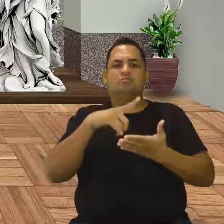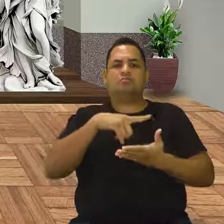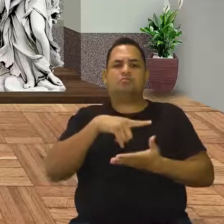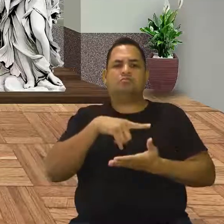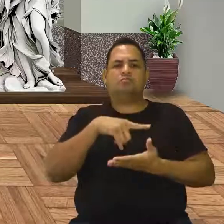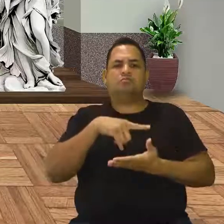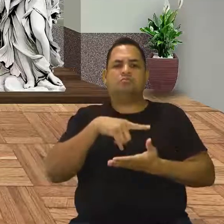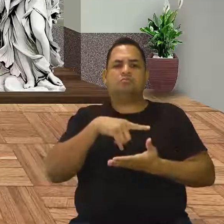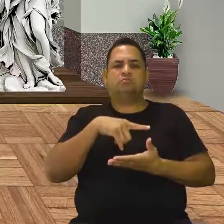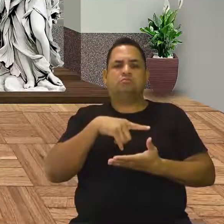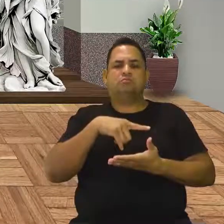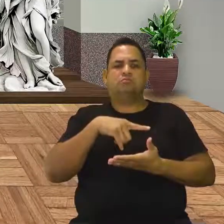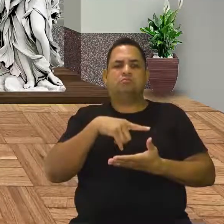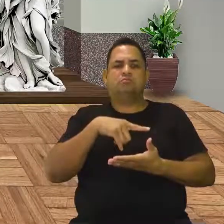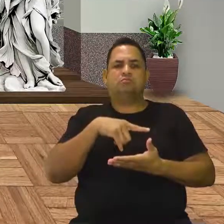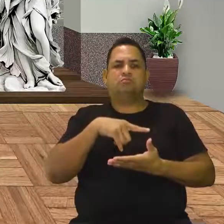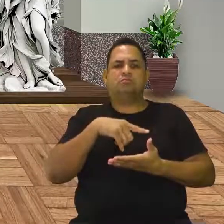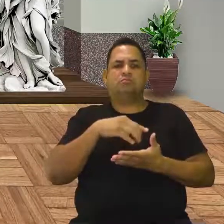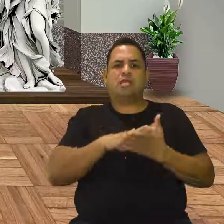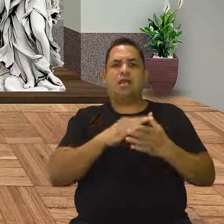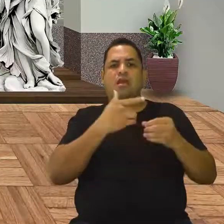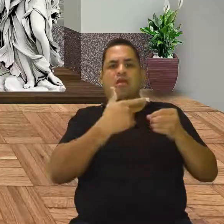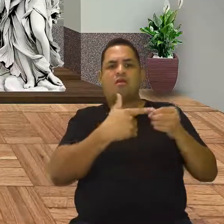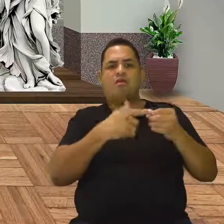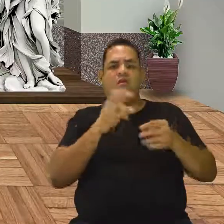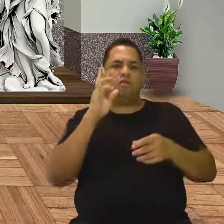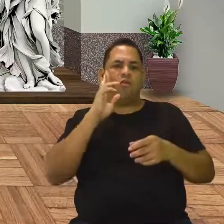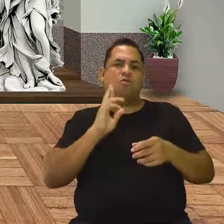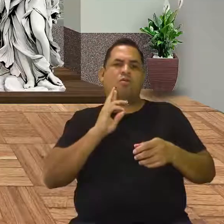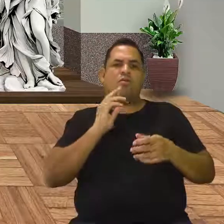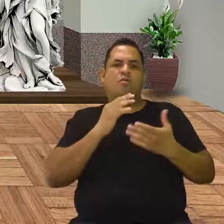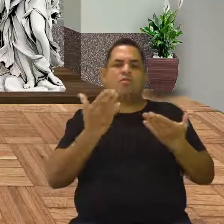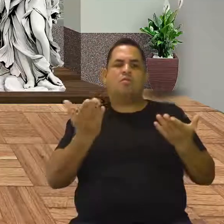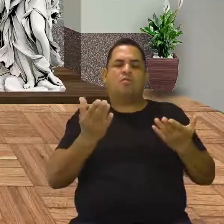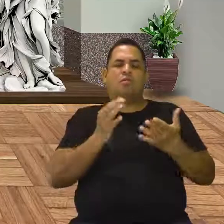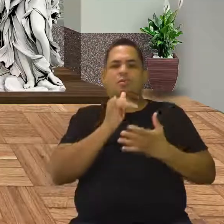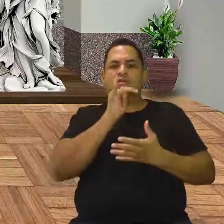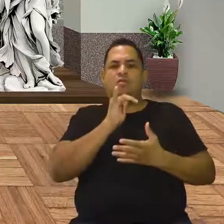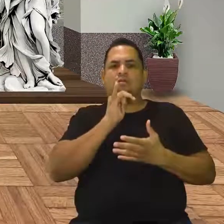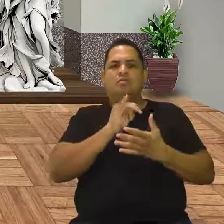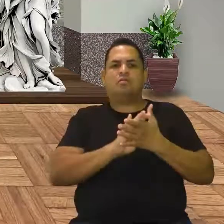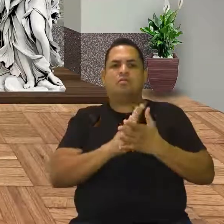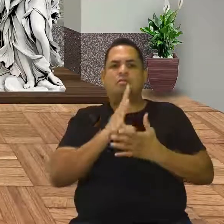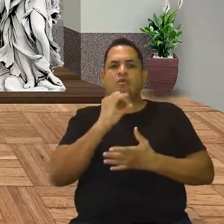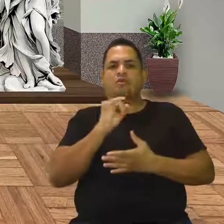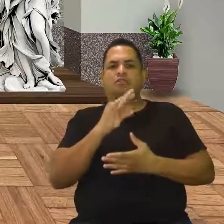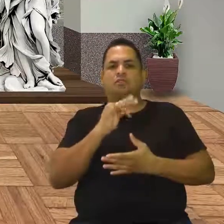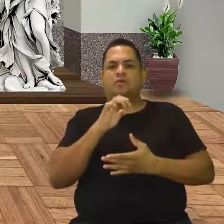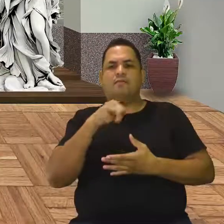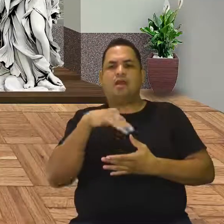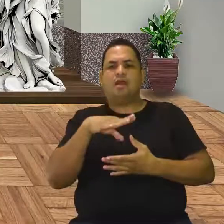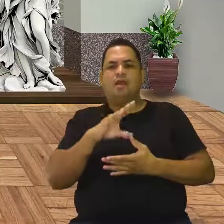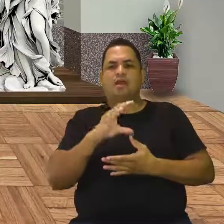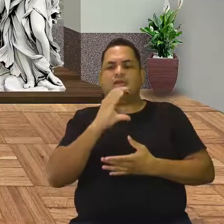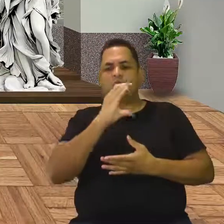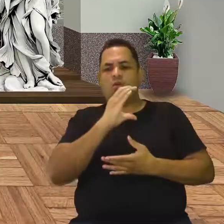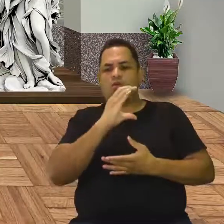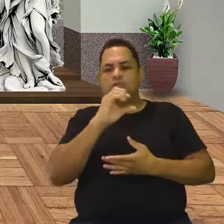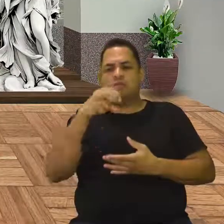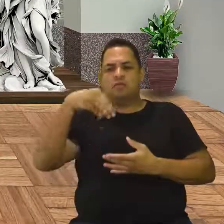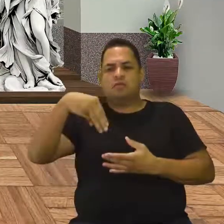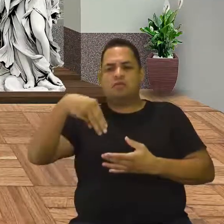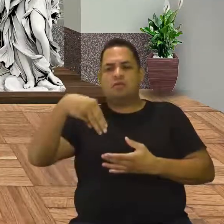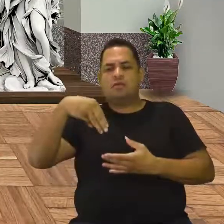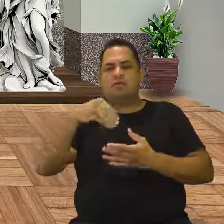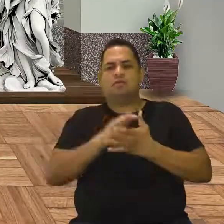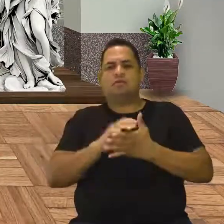aí, no interior de Rondônia, por exemplo, lá em Costa Max, se não me falha a memória, deve estar chegando a